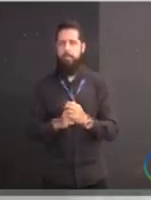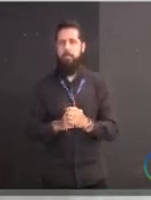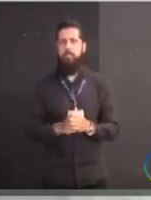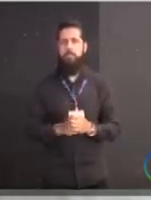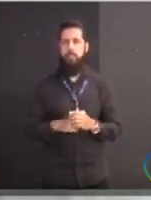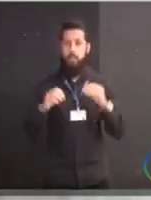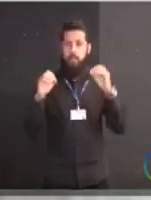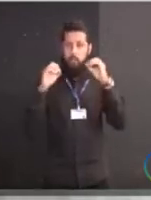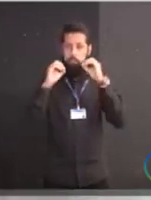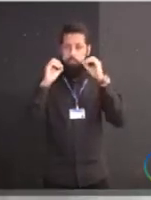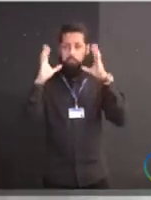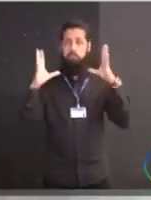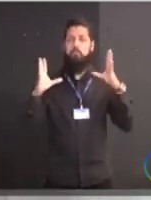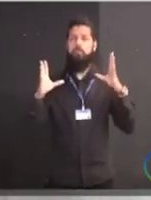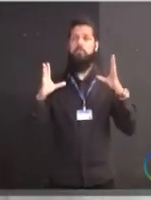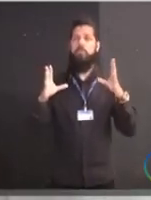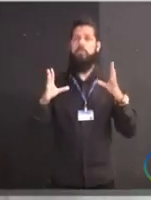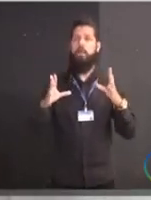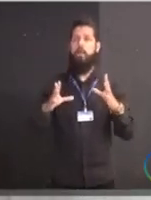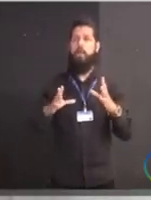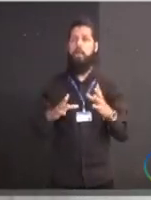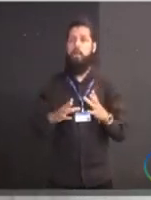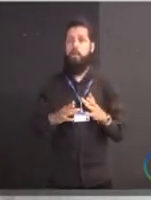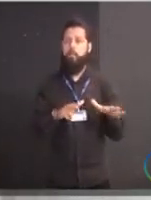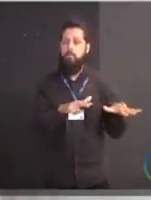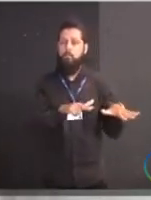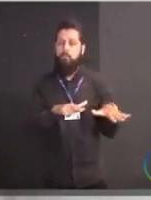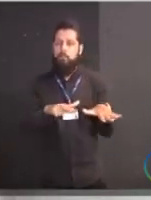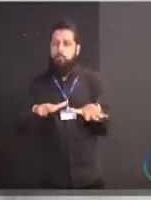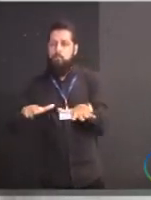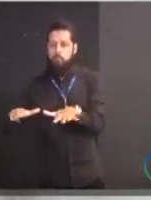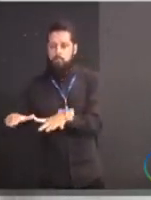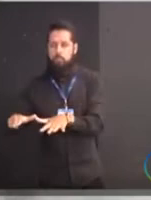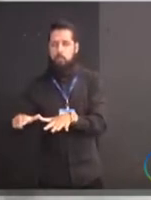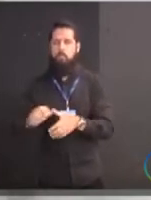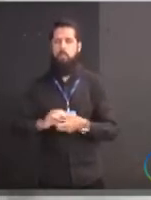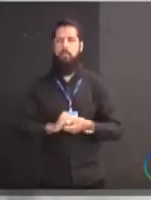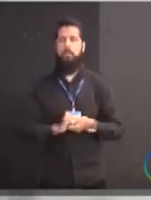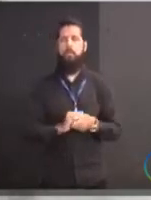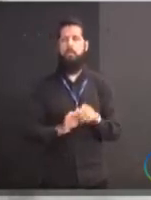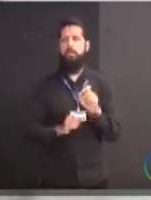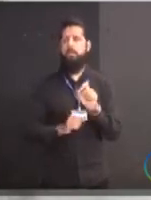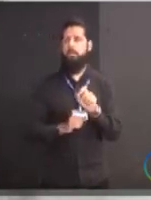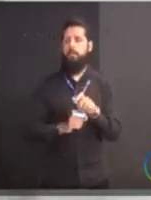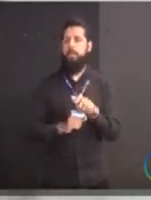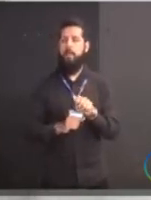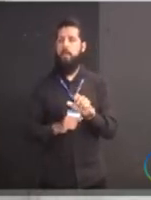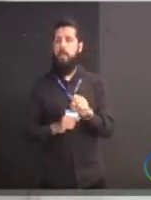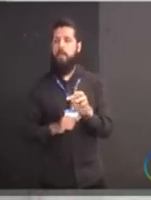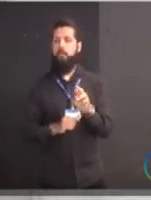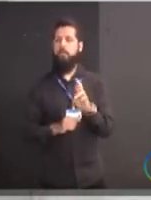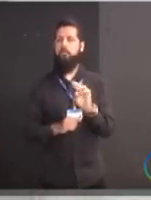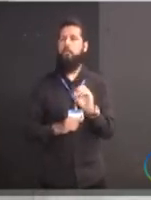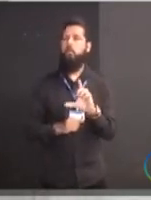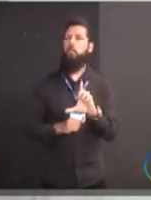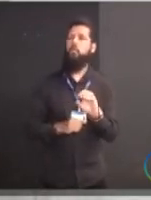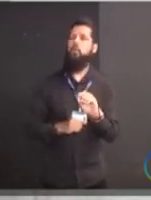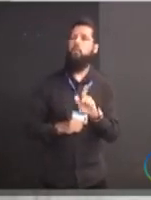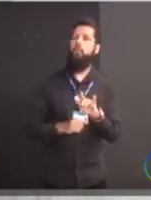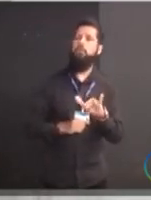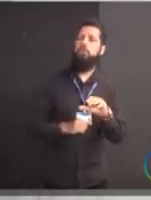faculdades psíquicas e mentais na espécie humana? A parapsicologia surgiu por esse